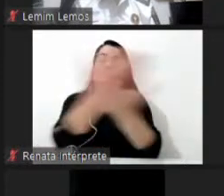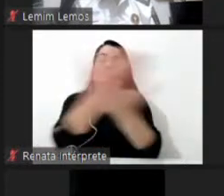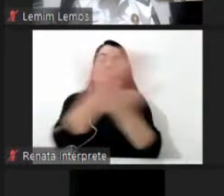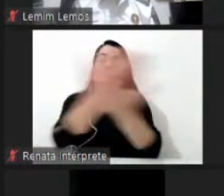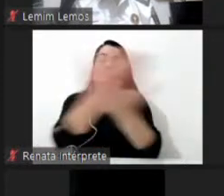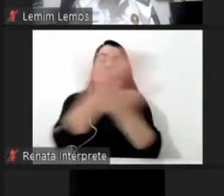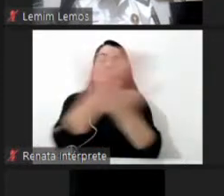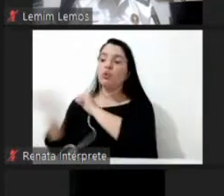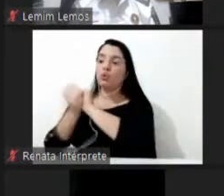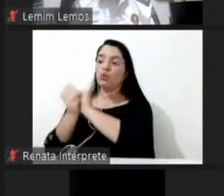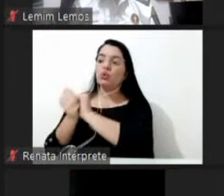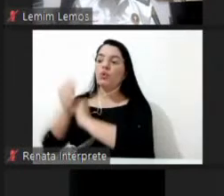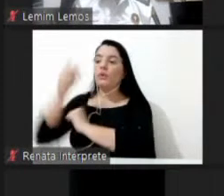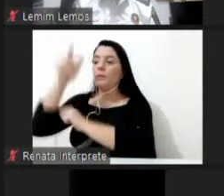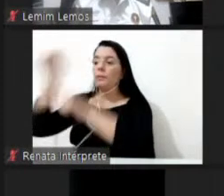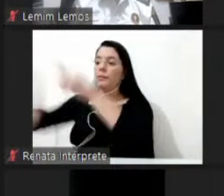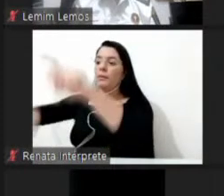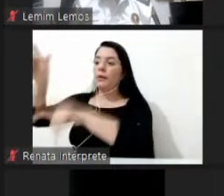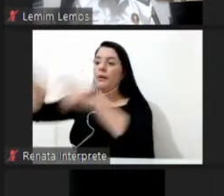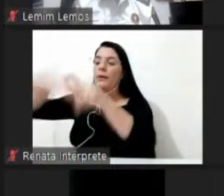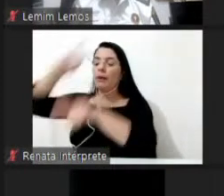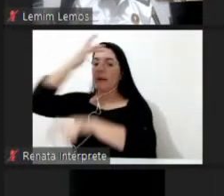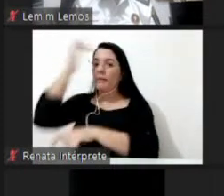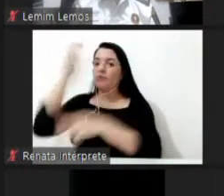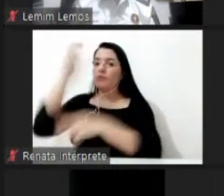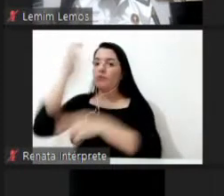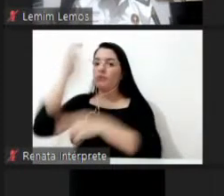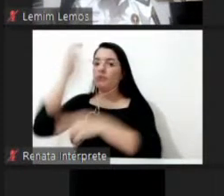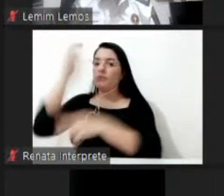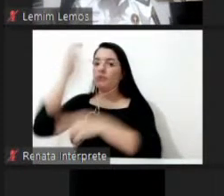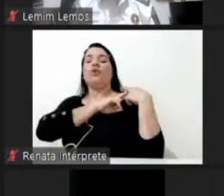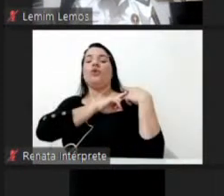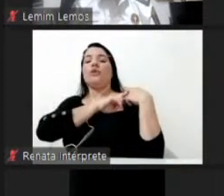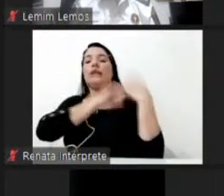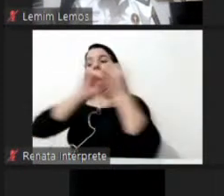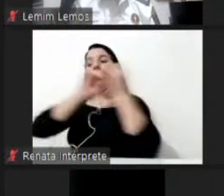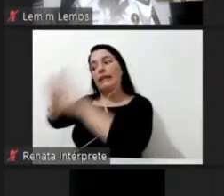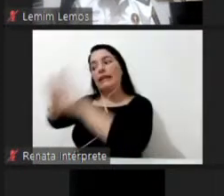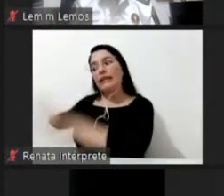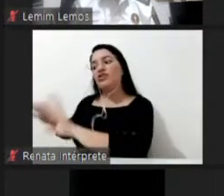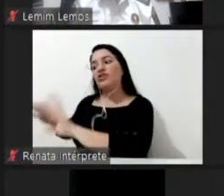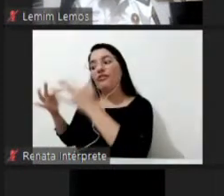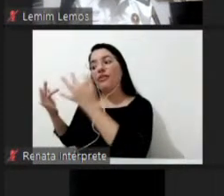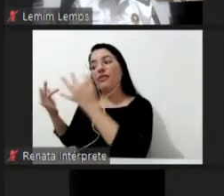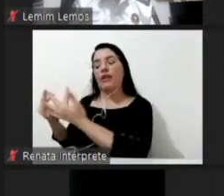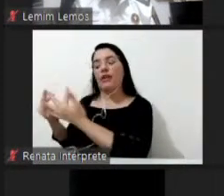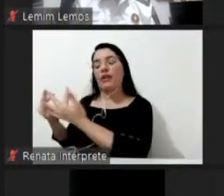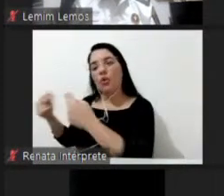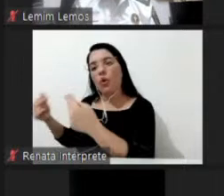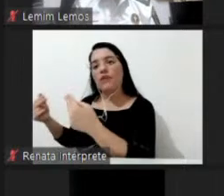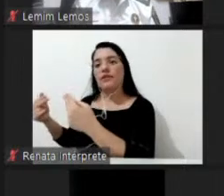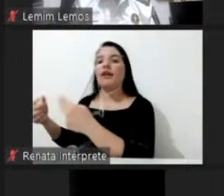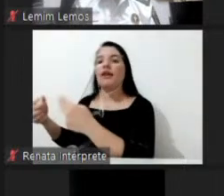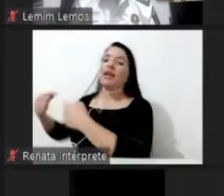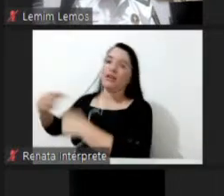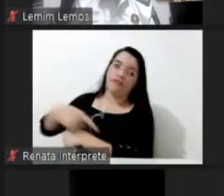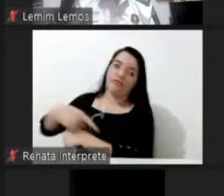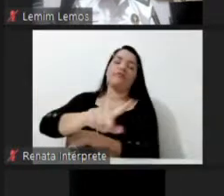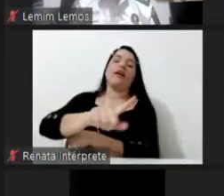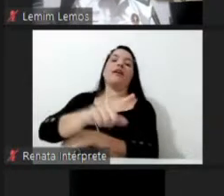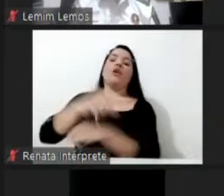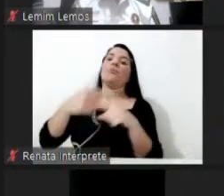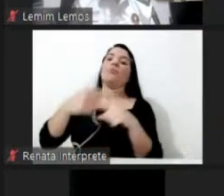que deixam o seu fazer muitas vezes, mas fazem isso porque tem isso no coração